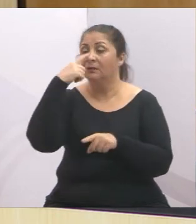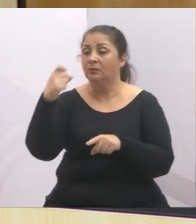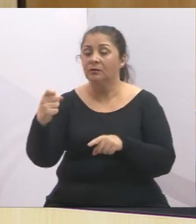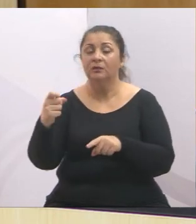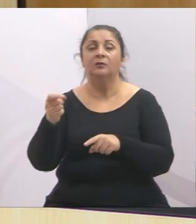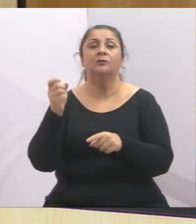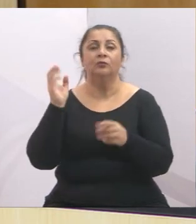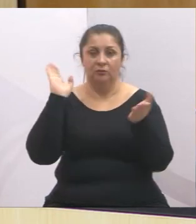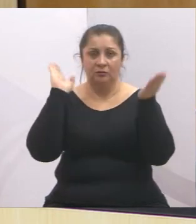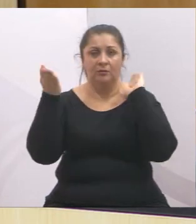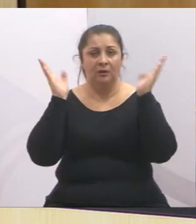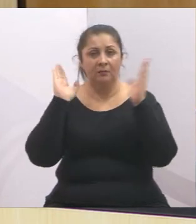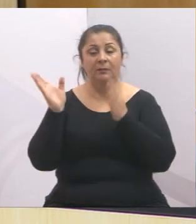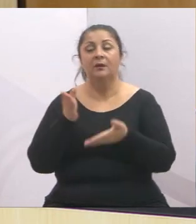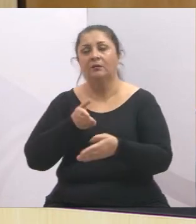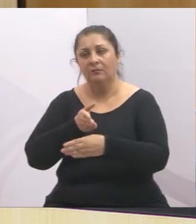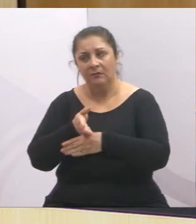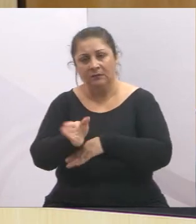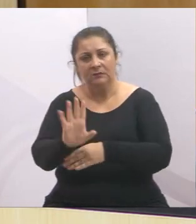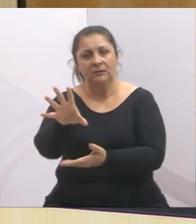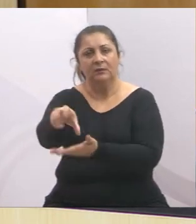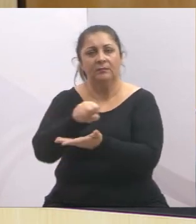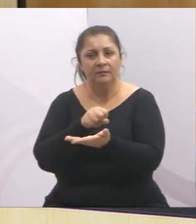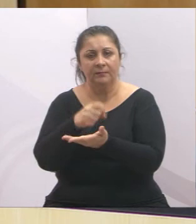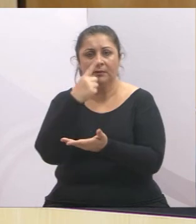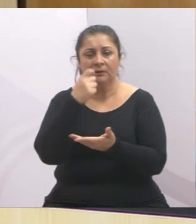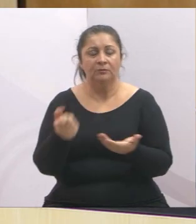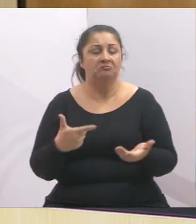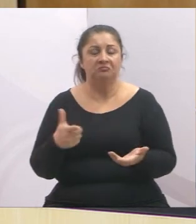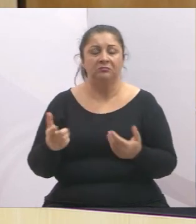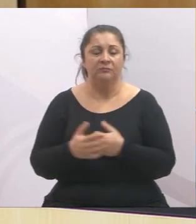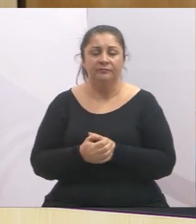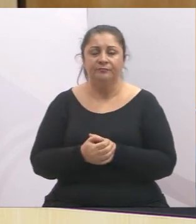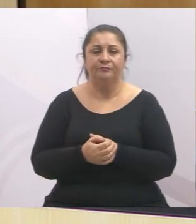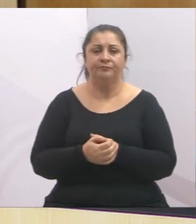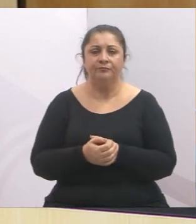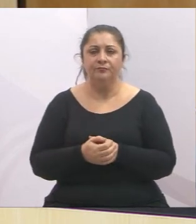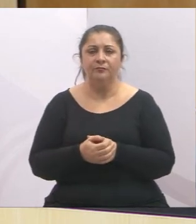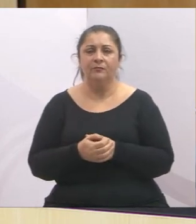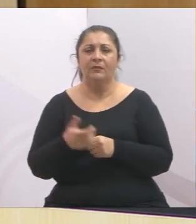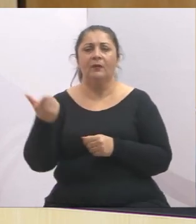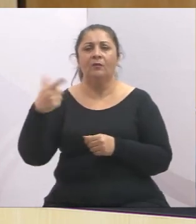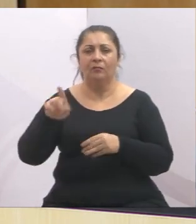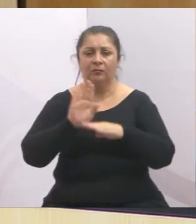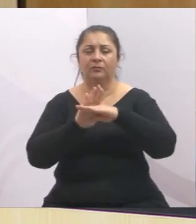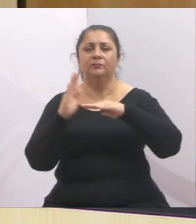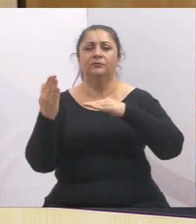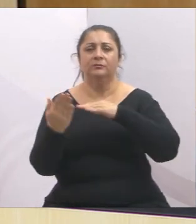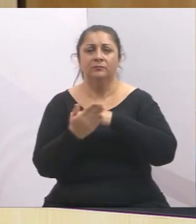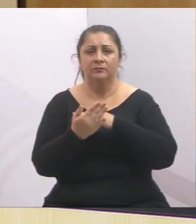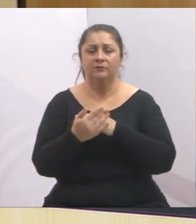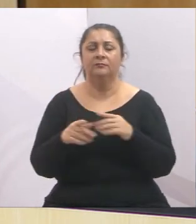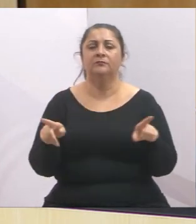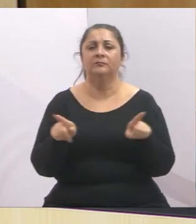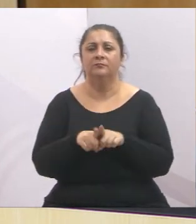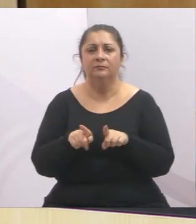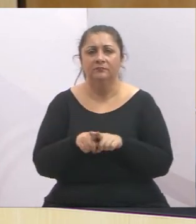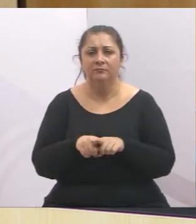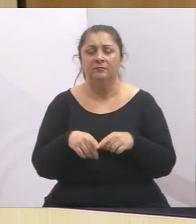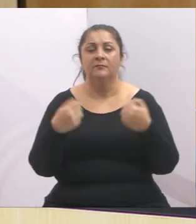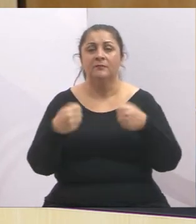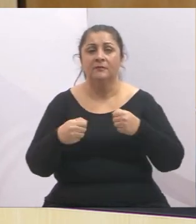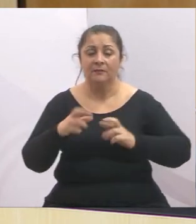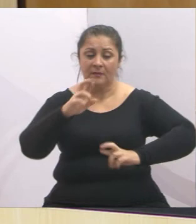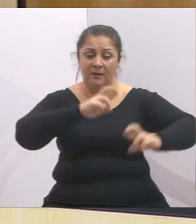frequentes, oficinas culturais e atividades esportivas. Bairro Jardim Maria Amélia, Santa Isaura, Santa Isabel e Santa Inês. Necessidade de